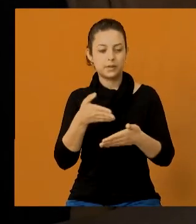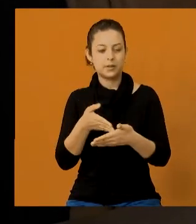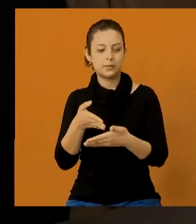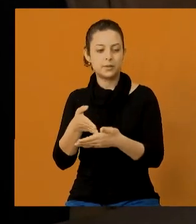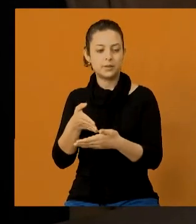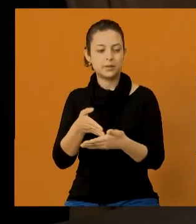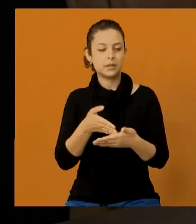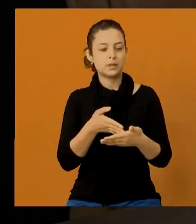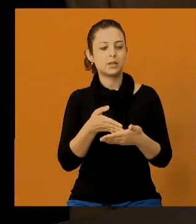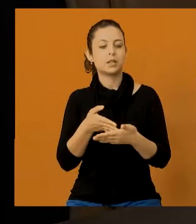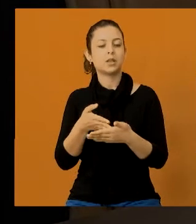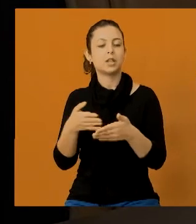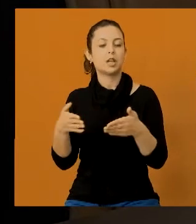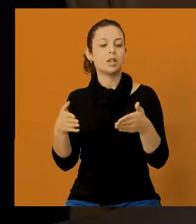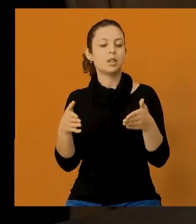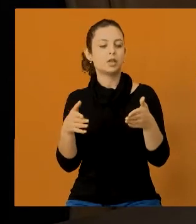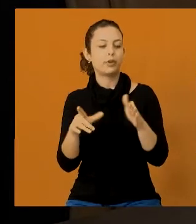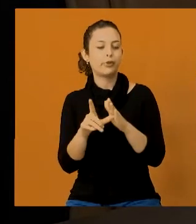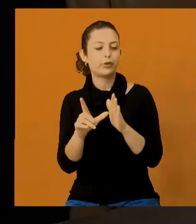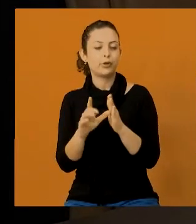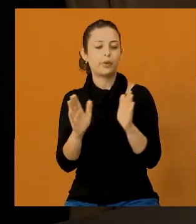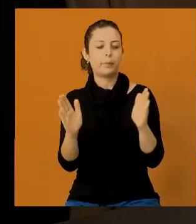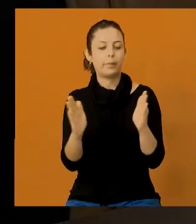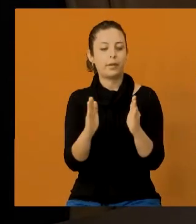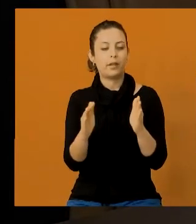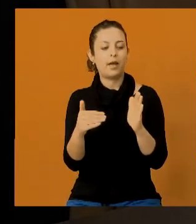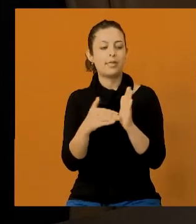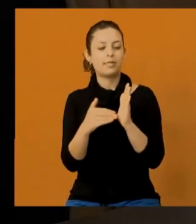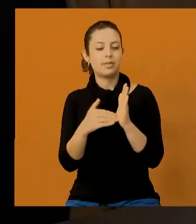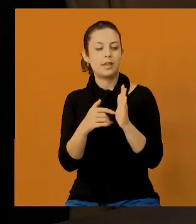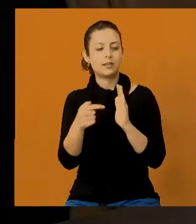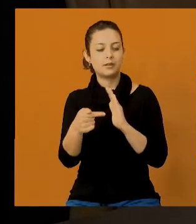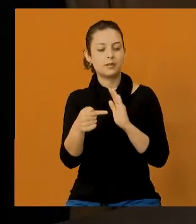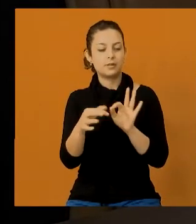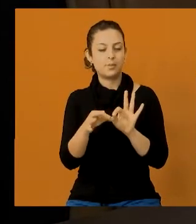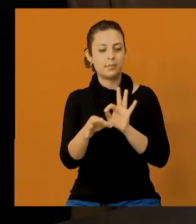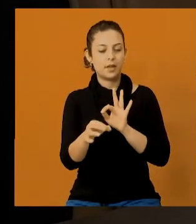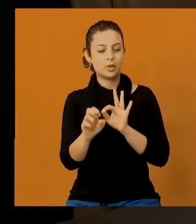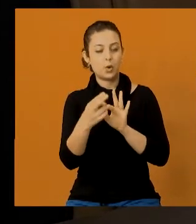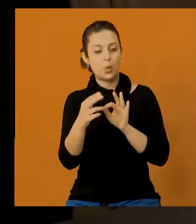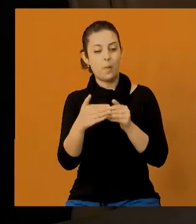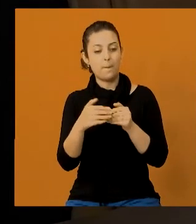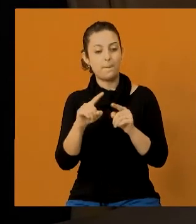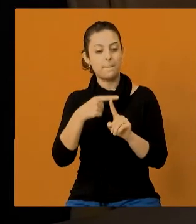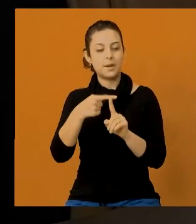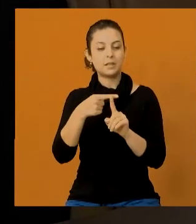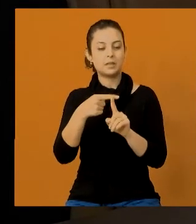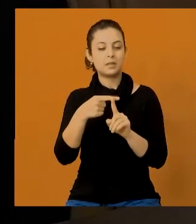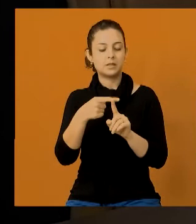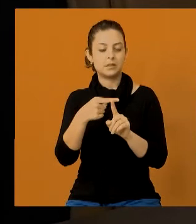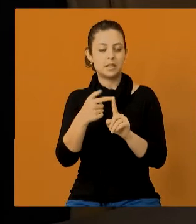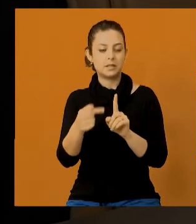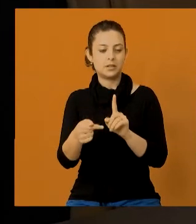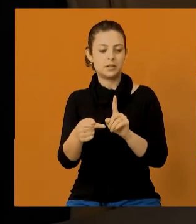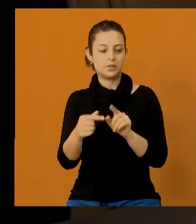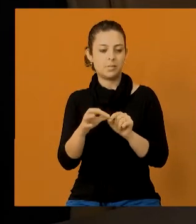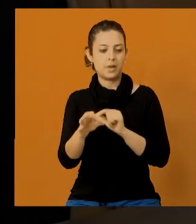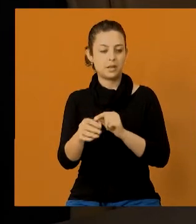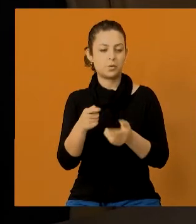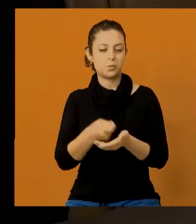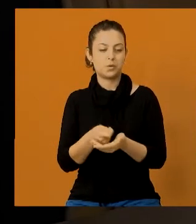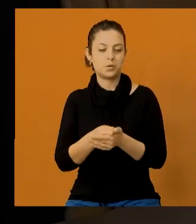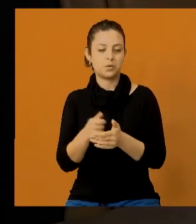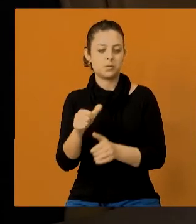limitando, no caso, os comércios com até 7 metros ou mais de 7 metros, iam ser obrigados a fazer